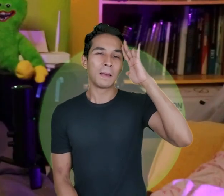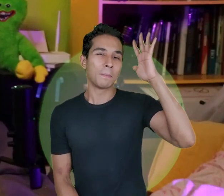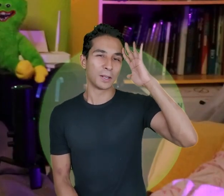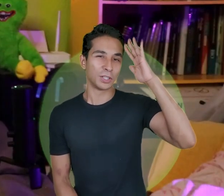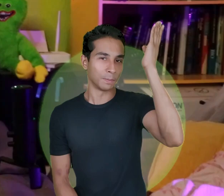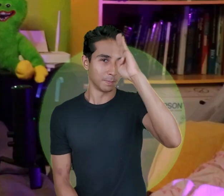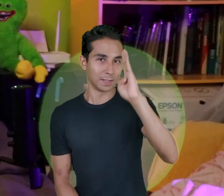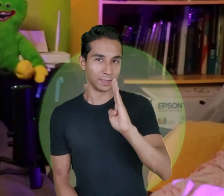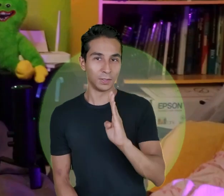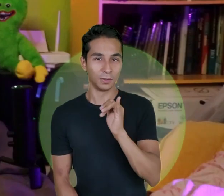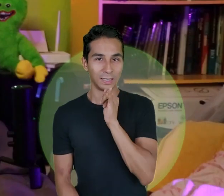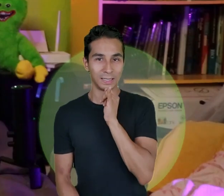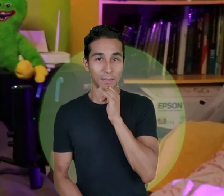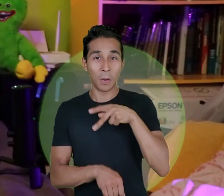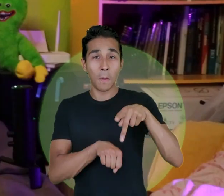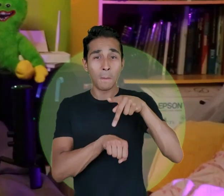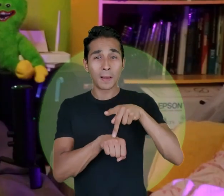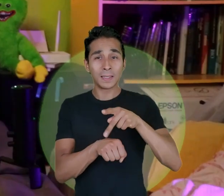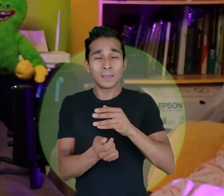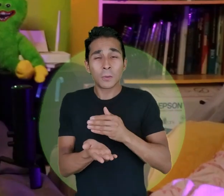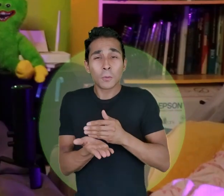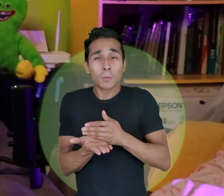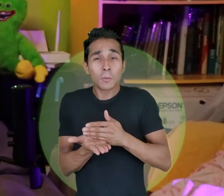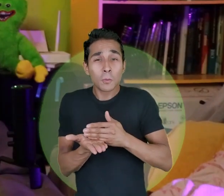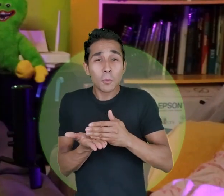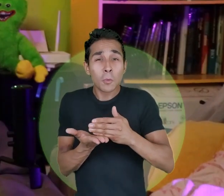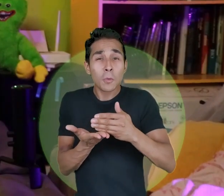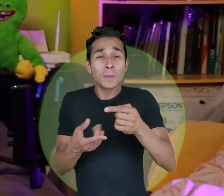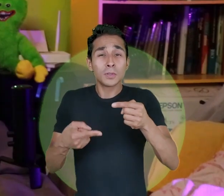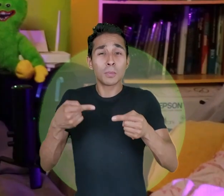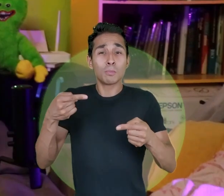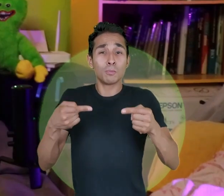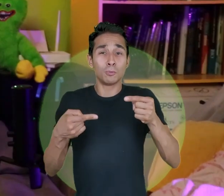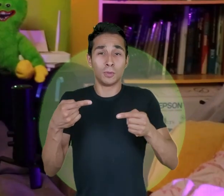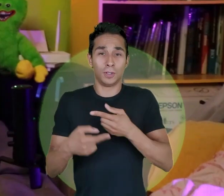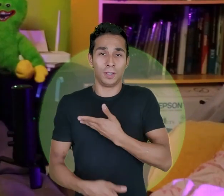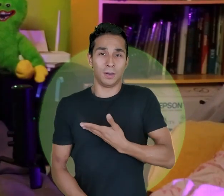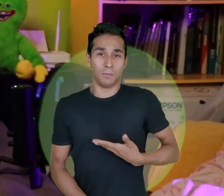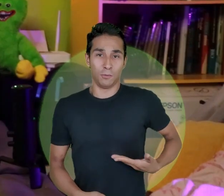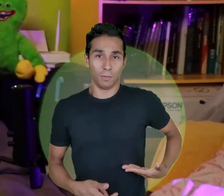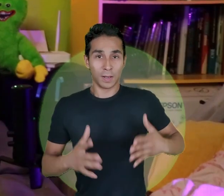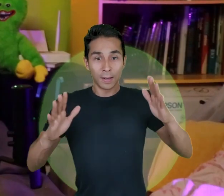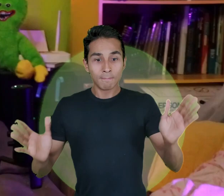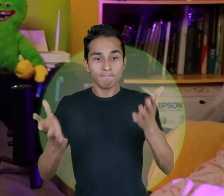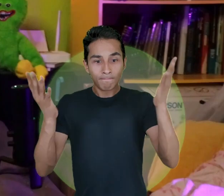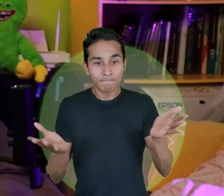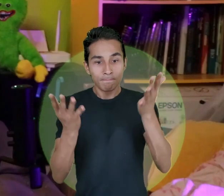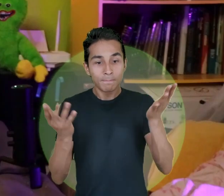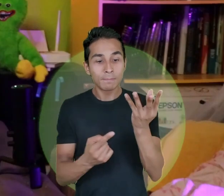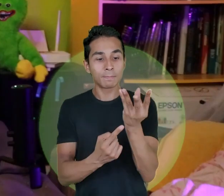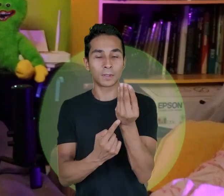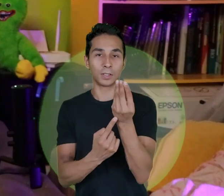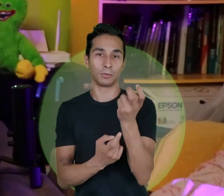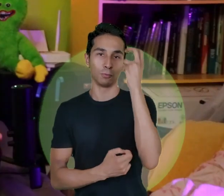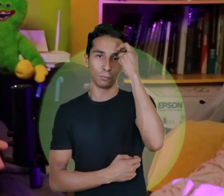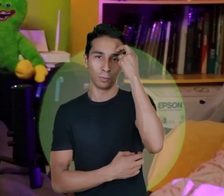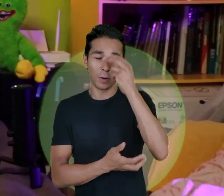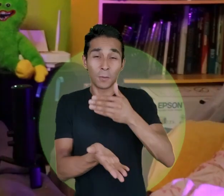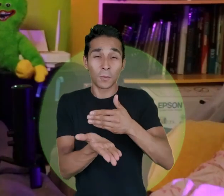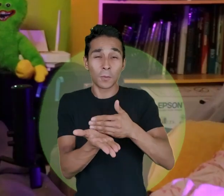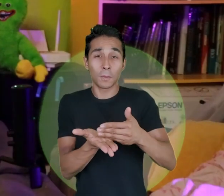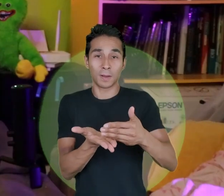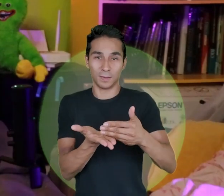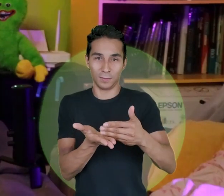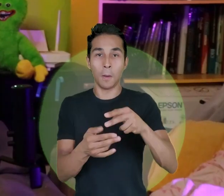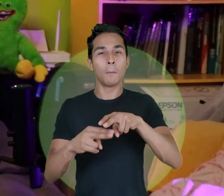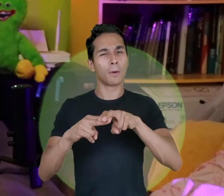né, como um país que está engatinhando ainda com as suas políticas públicas, com seu incentivo à arte e à cultura, por vários motivos, né?